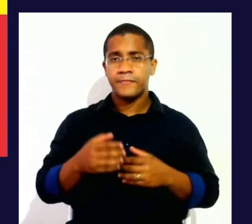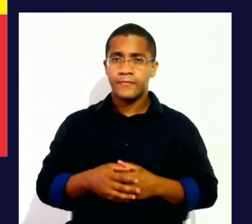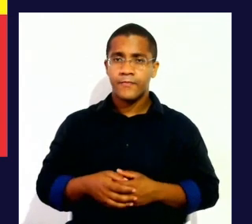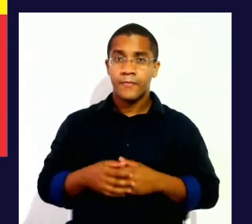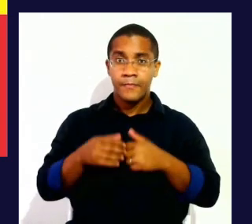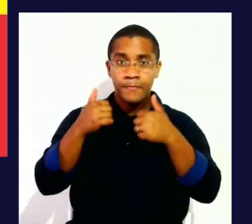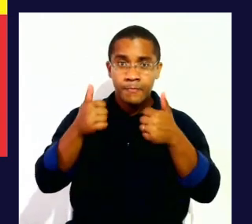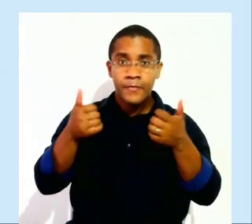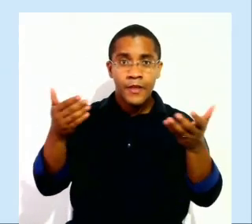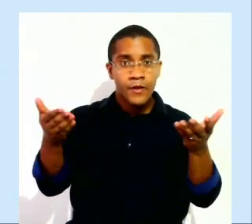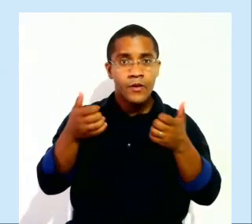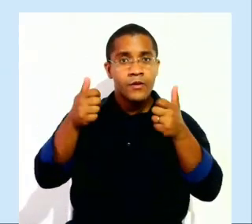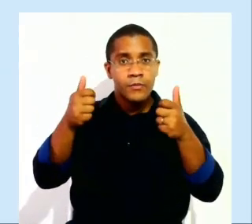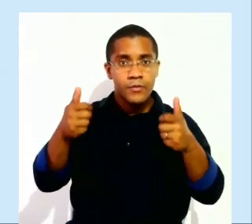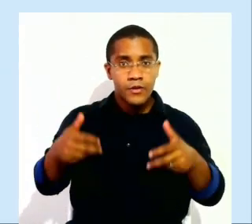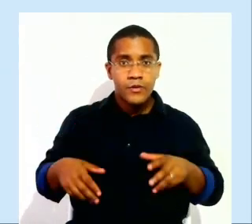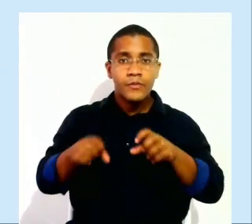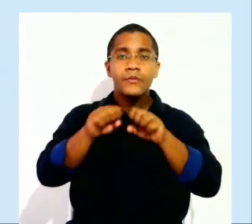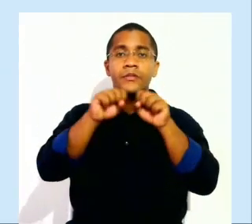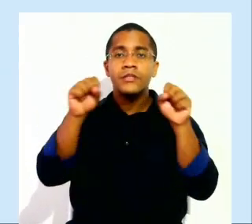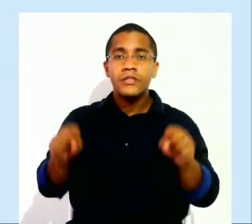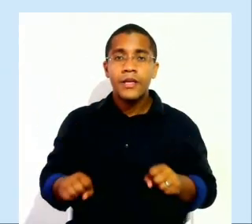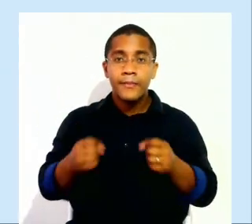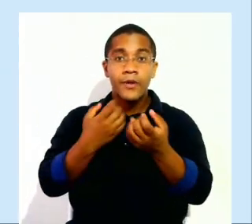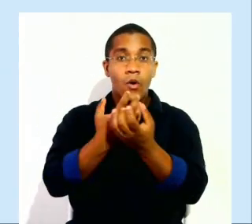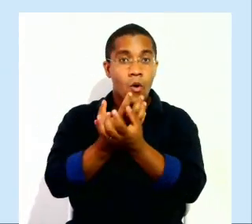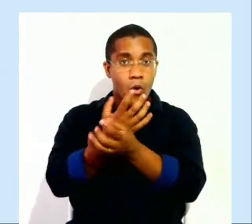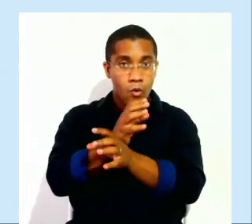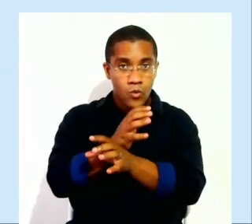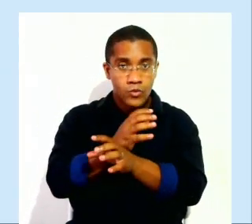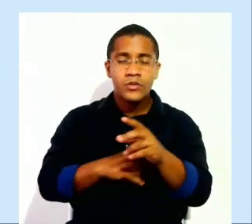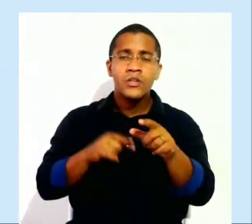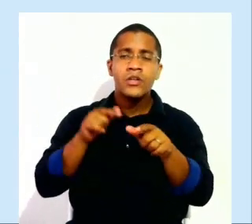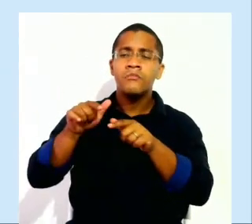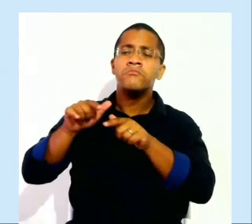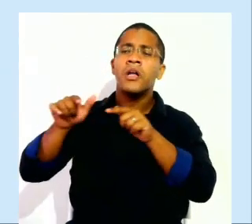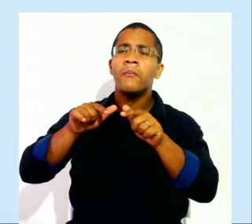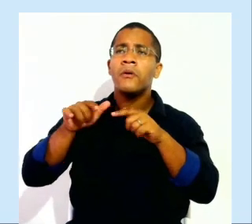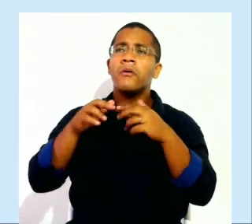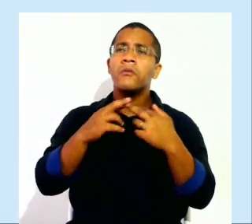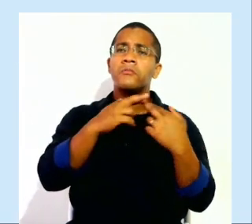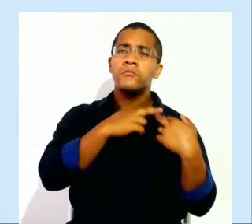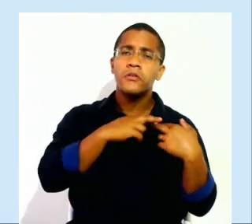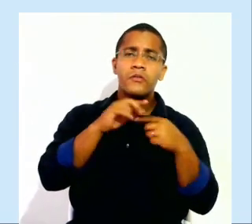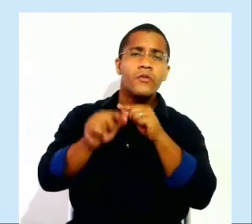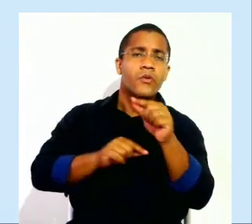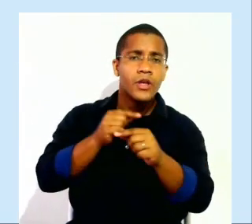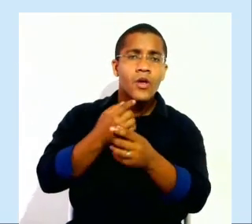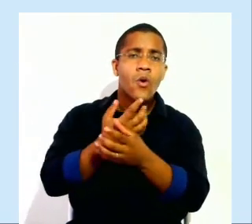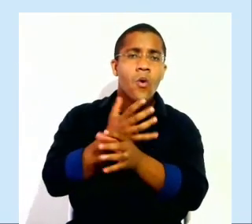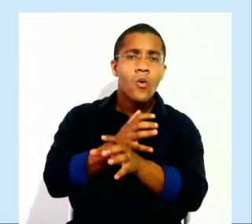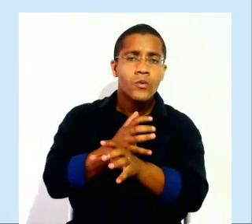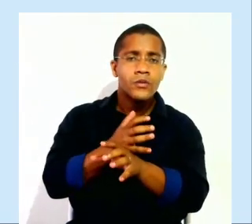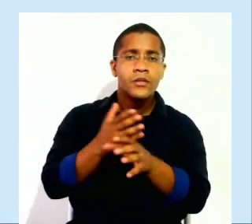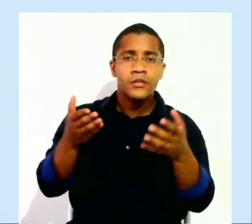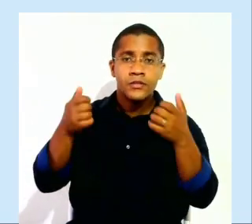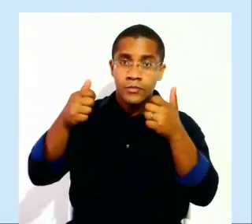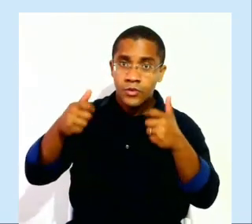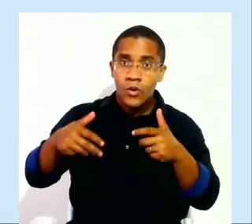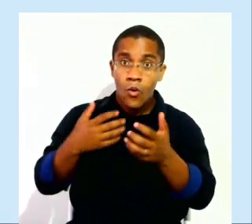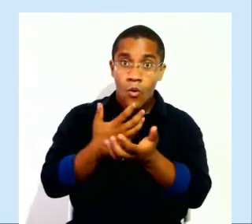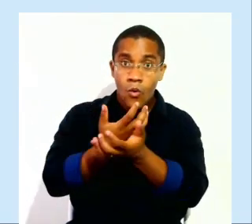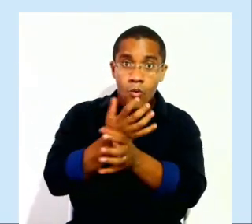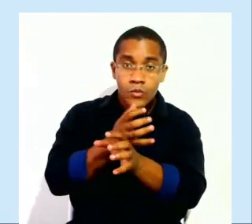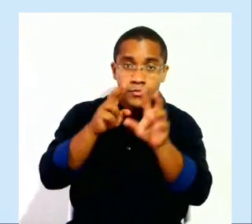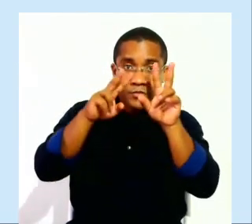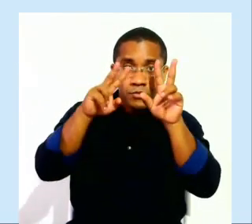dos ossos. Falei para vocês sobre o sistema esquelético, sobre a função na realidade dos ossos. Toda vez